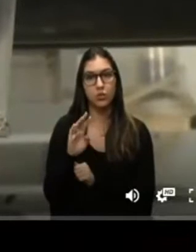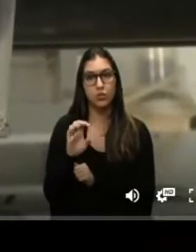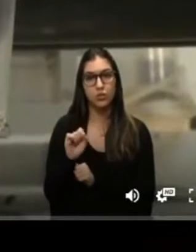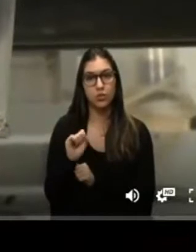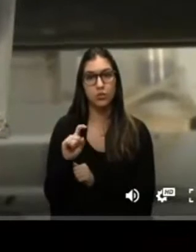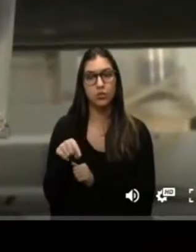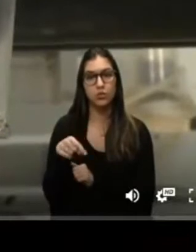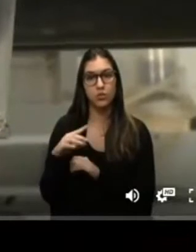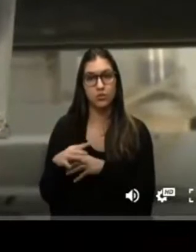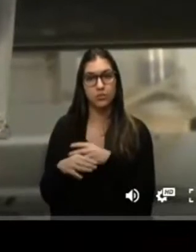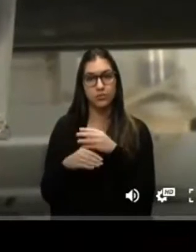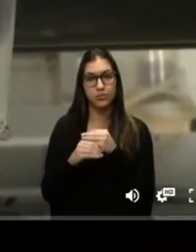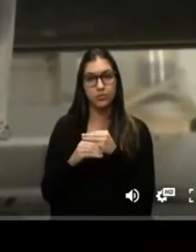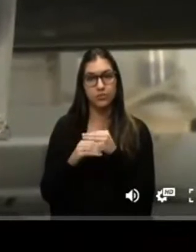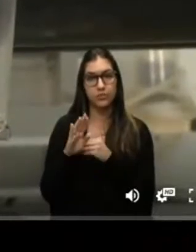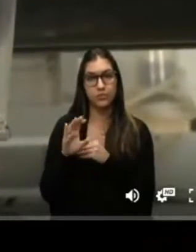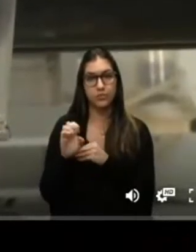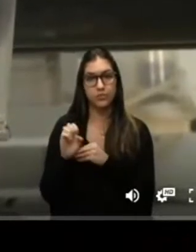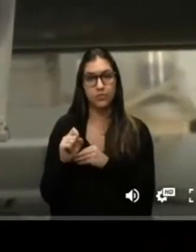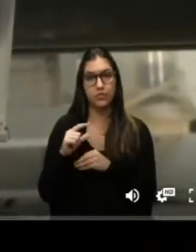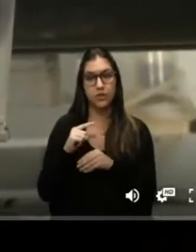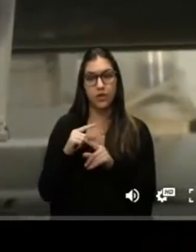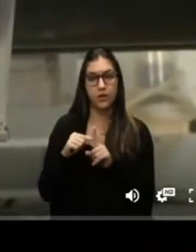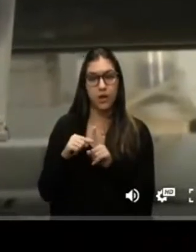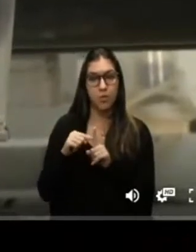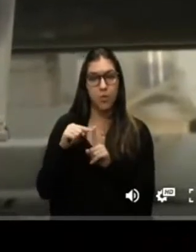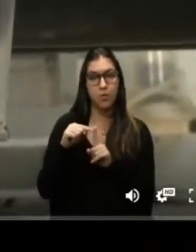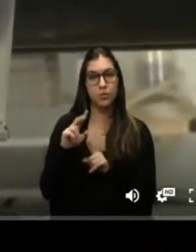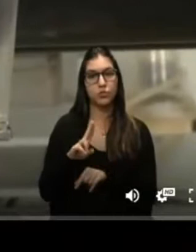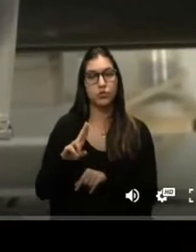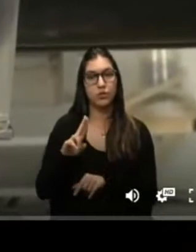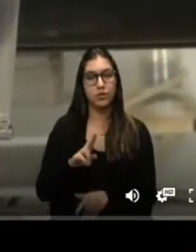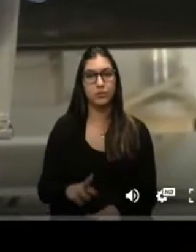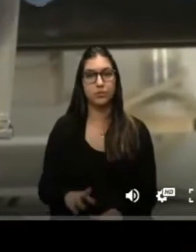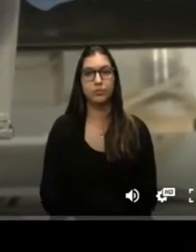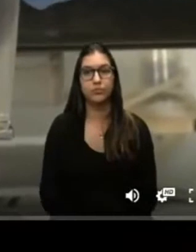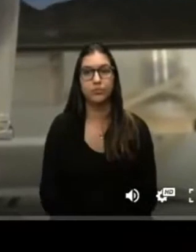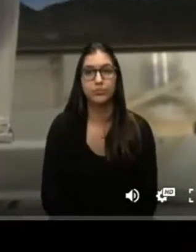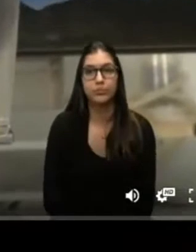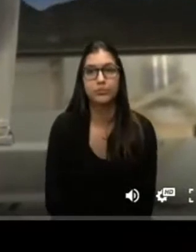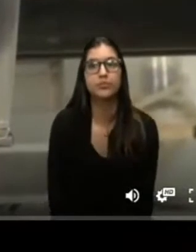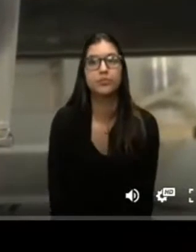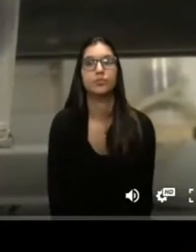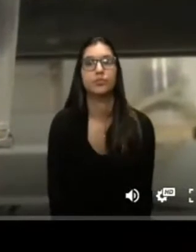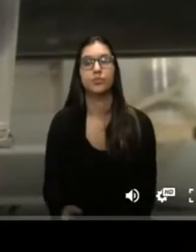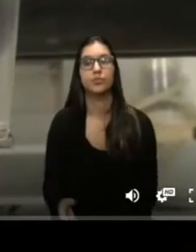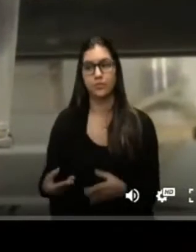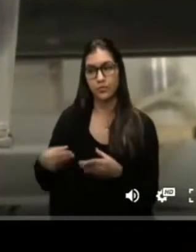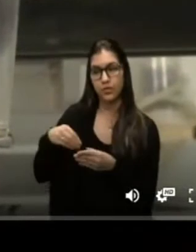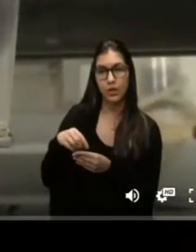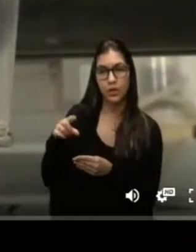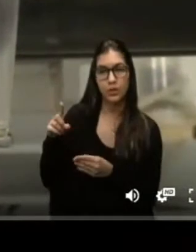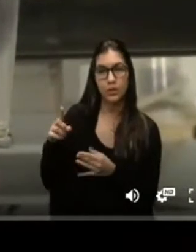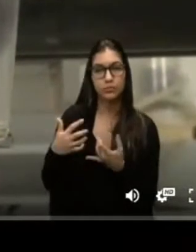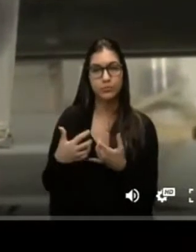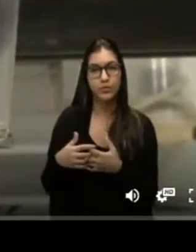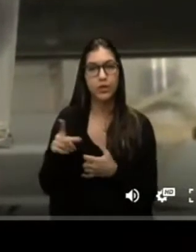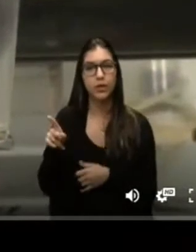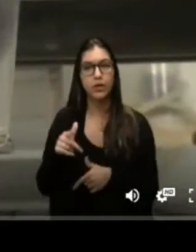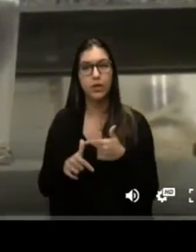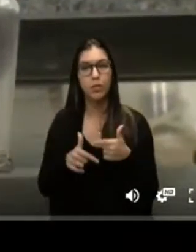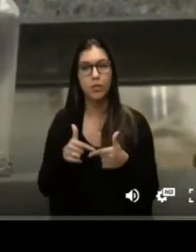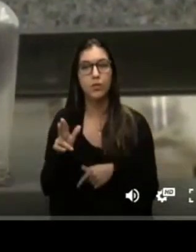tubos capilares. E nós temos o termômetro que está sendo utilizado. No caso desse equipamento, ele trabalha